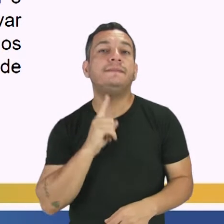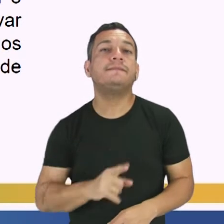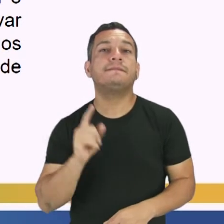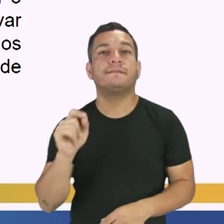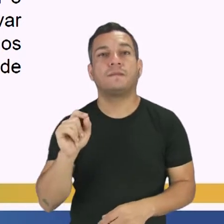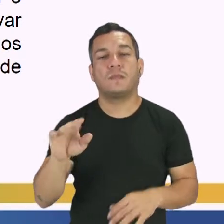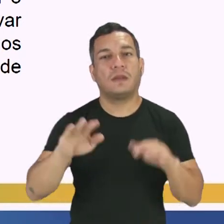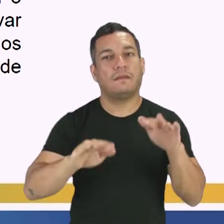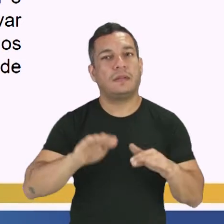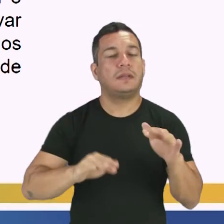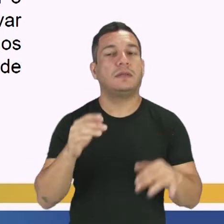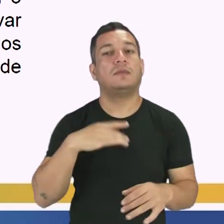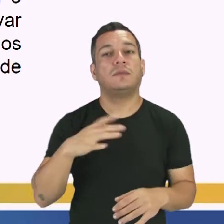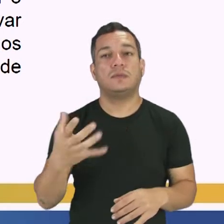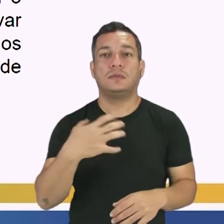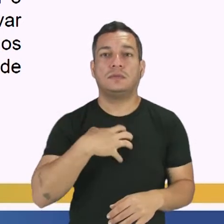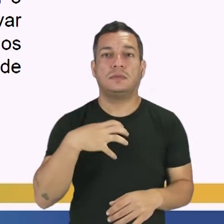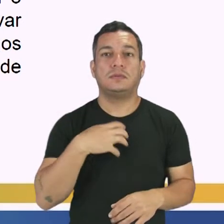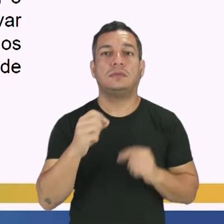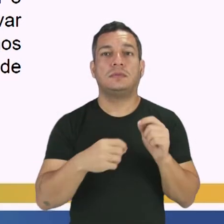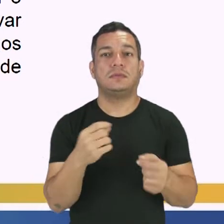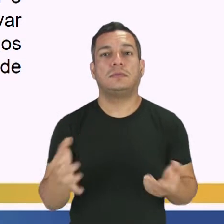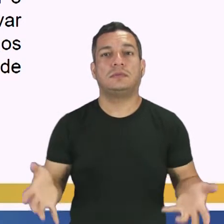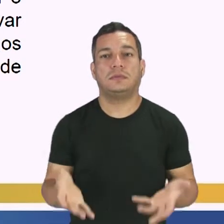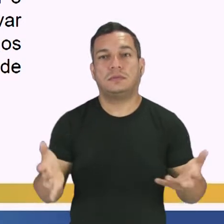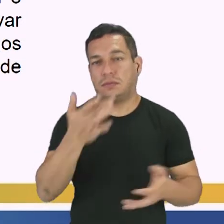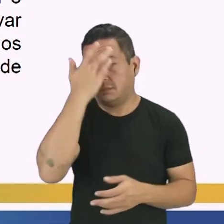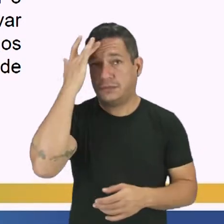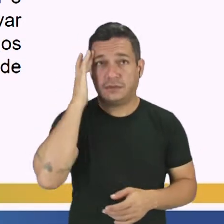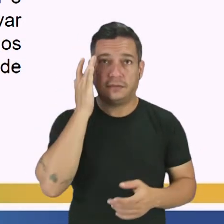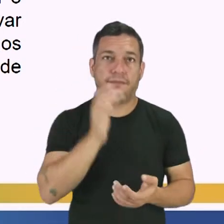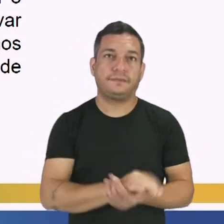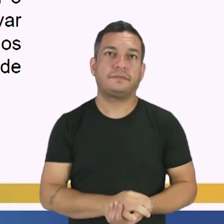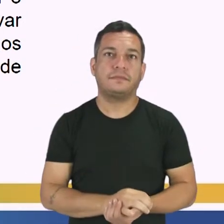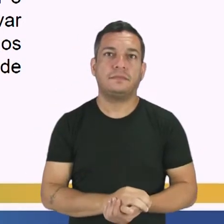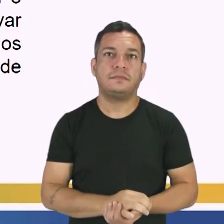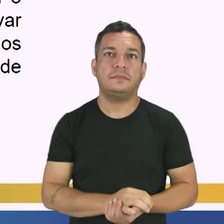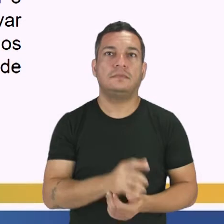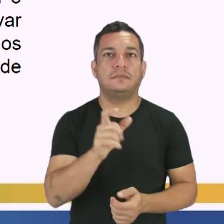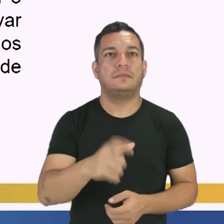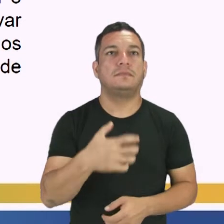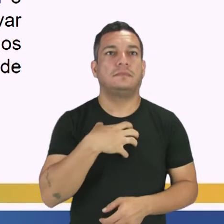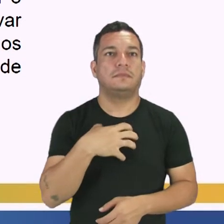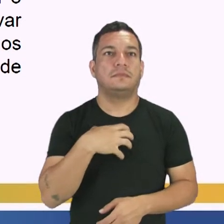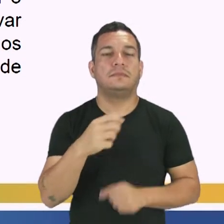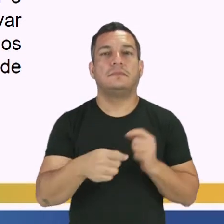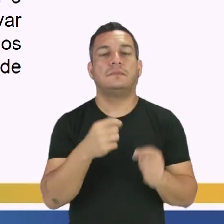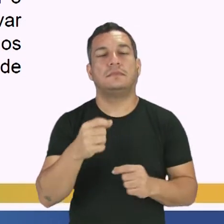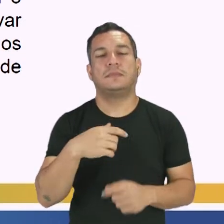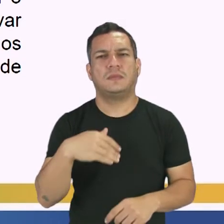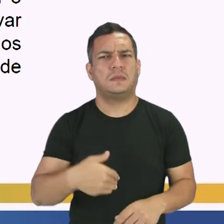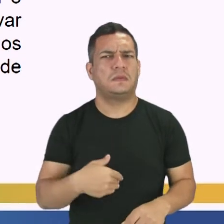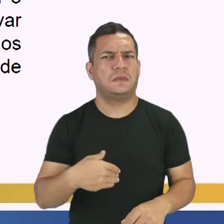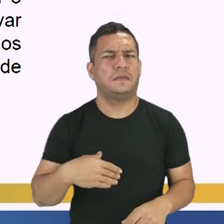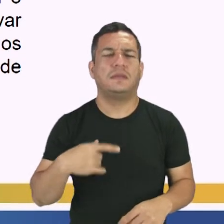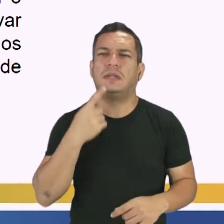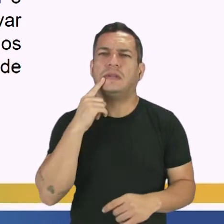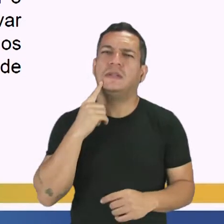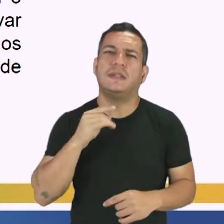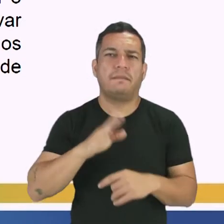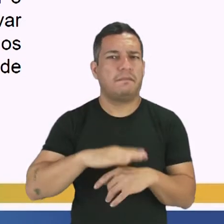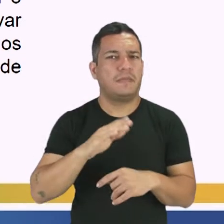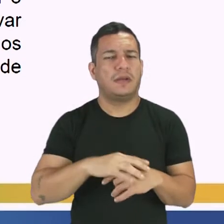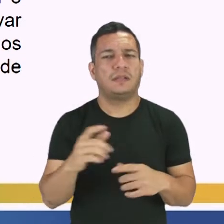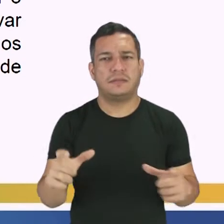salivação varia de acordo com o estado motivacional da pessoa. O indivíduo faminto tende a salivar muito mais diante de um prato